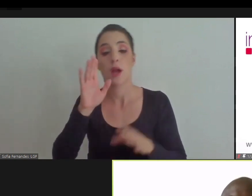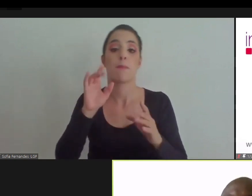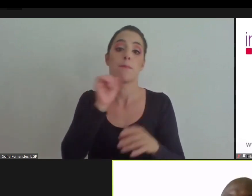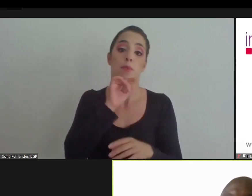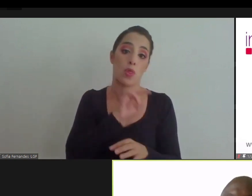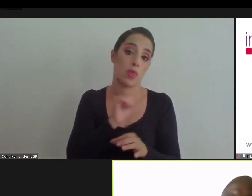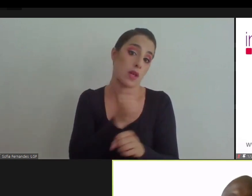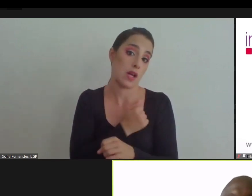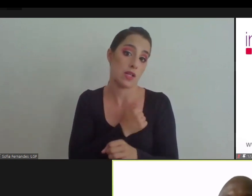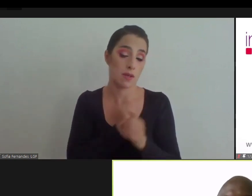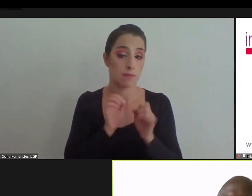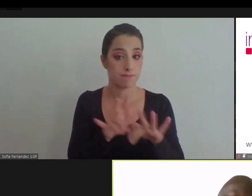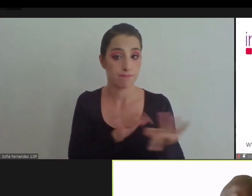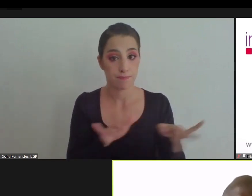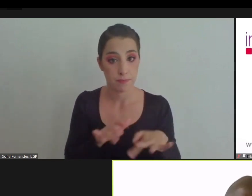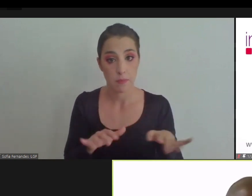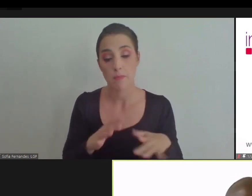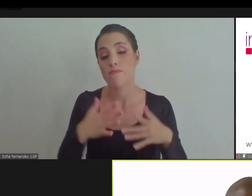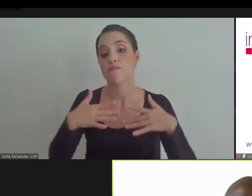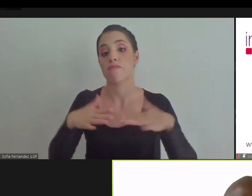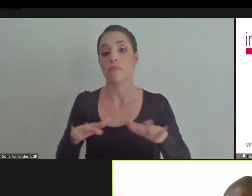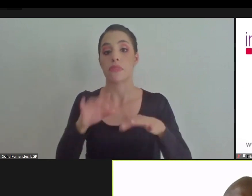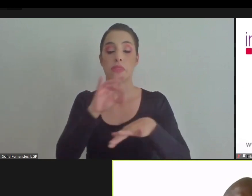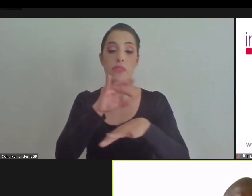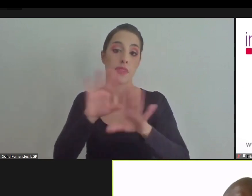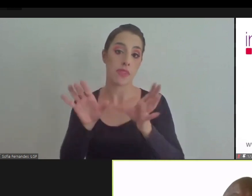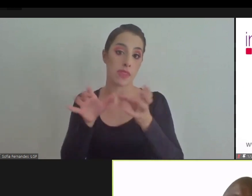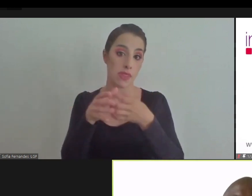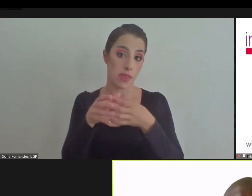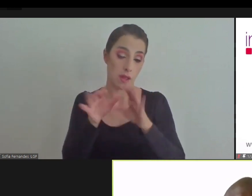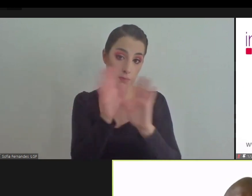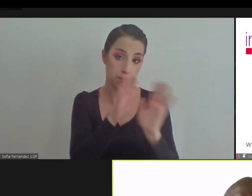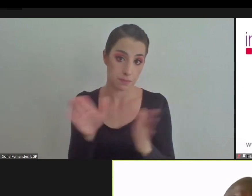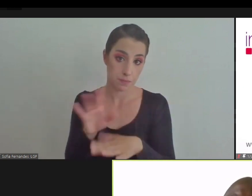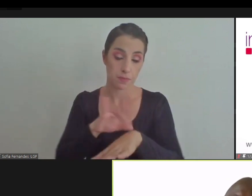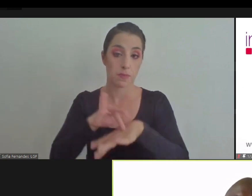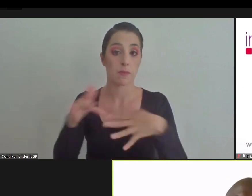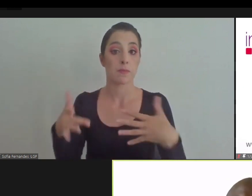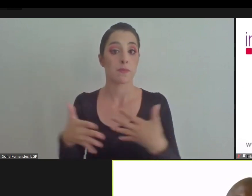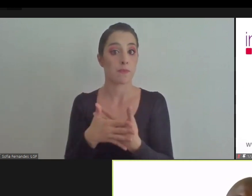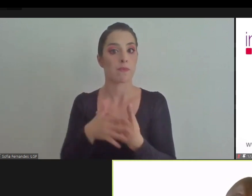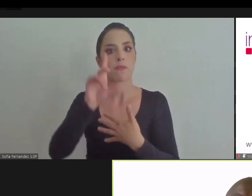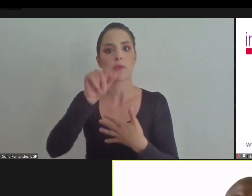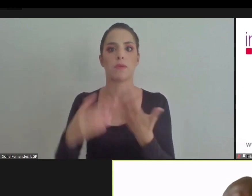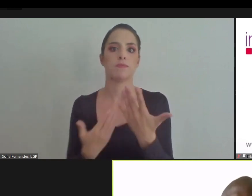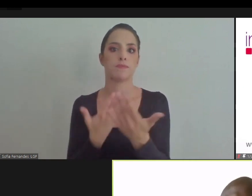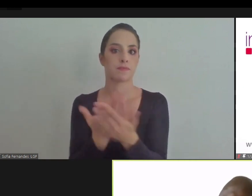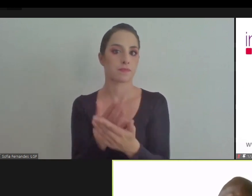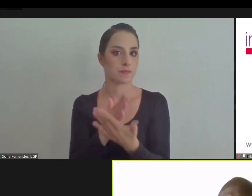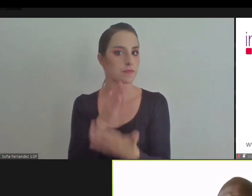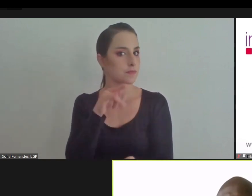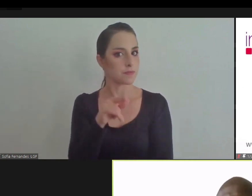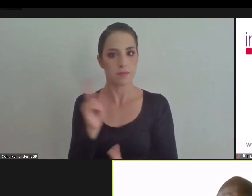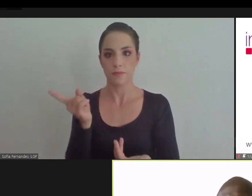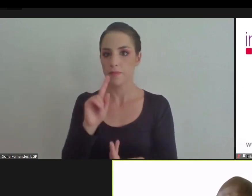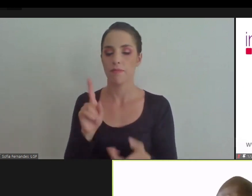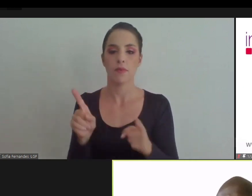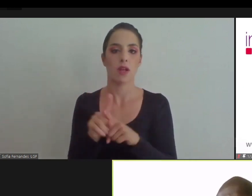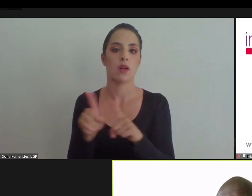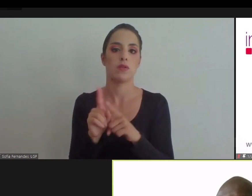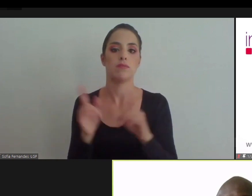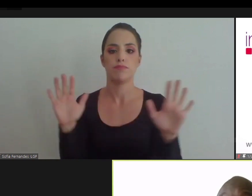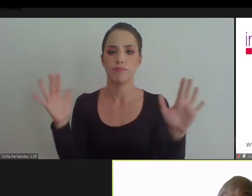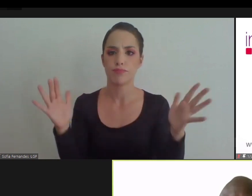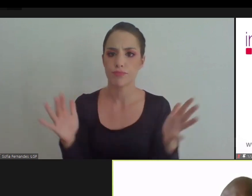casa. Mas, durante o período da pandemia, contribuiu bastante para que se reduzisse o fluxo